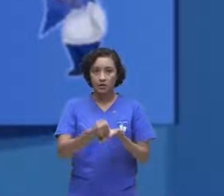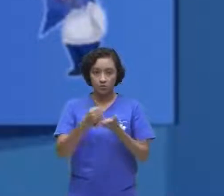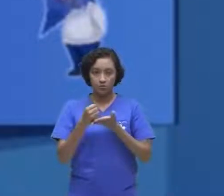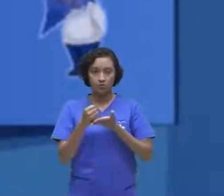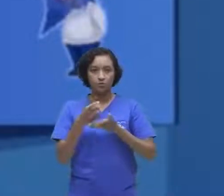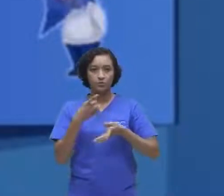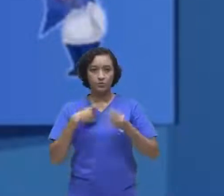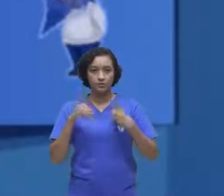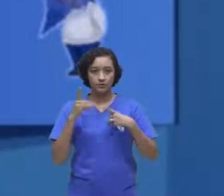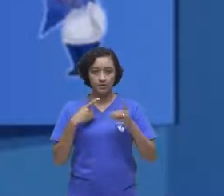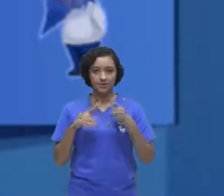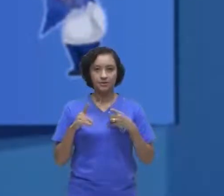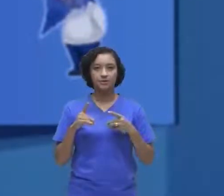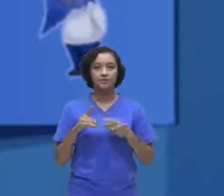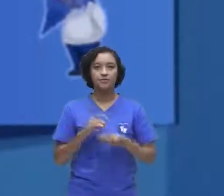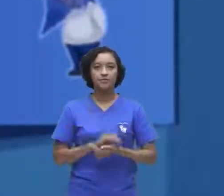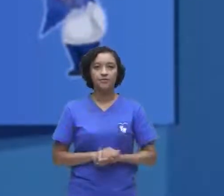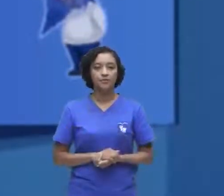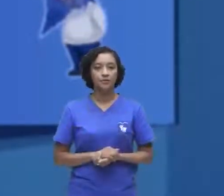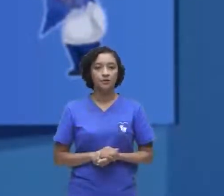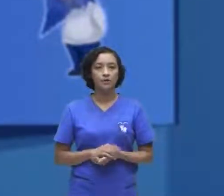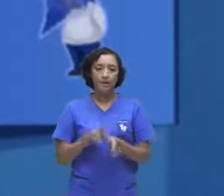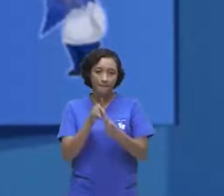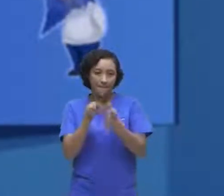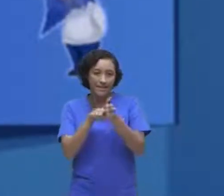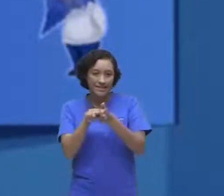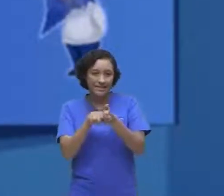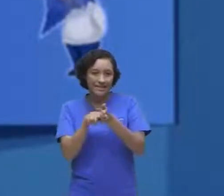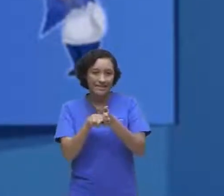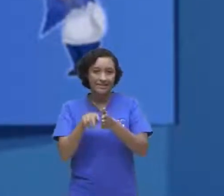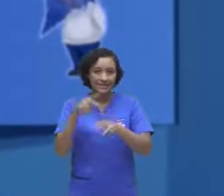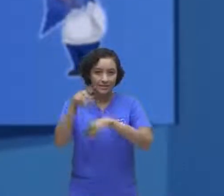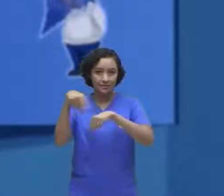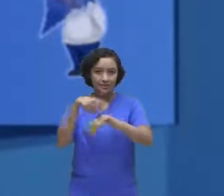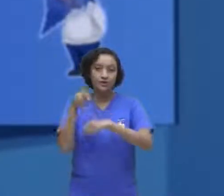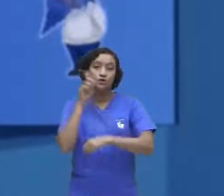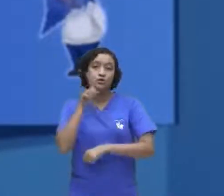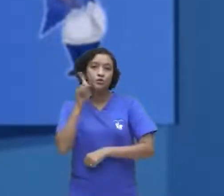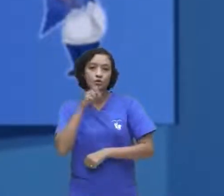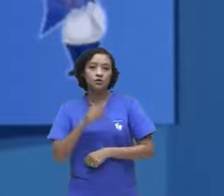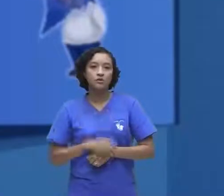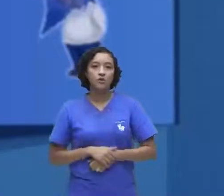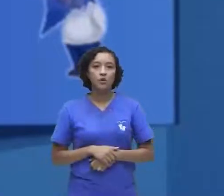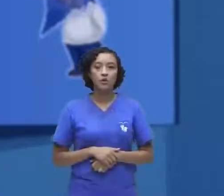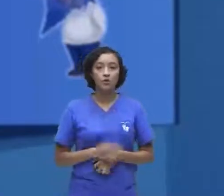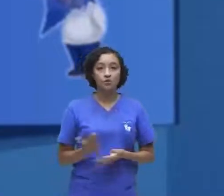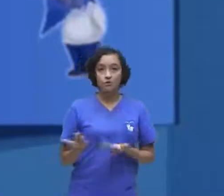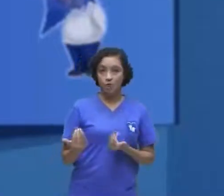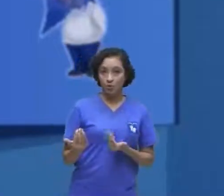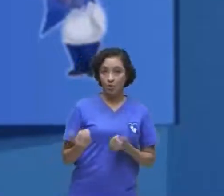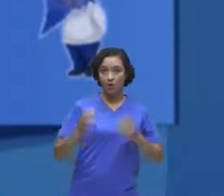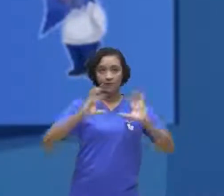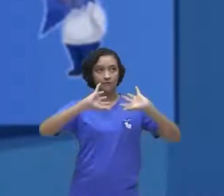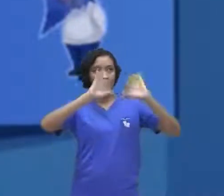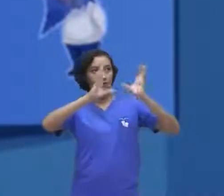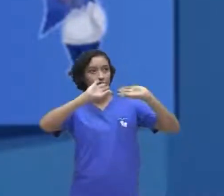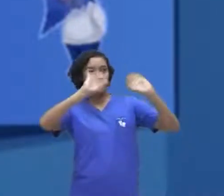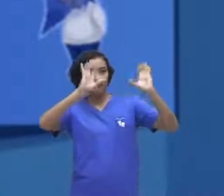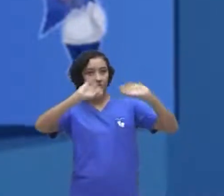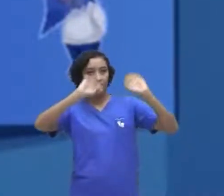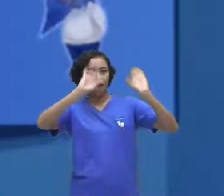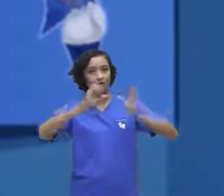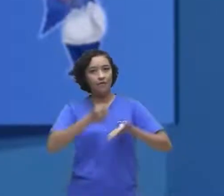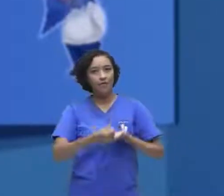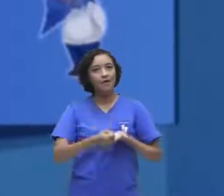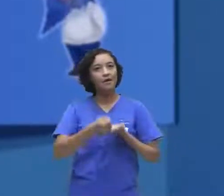da depressão. Um estudo feito nos Estados Unidos mostrou que o jovem que pratica vôlei ajuda